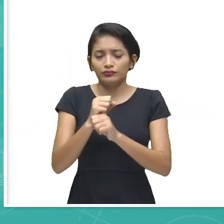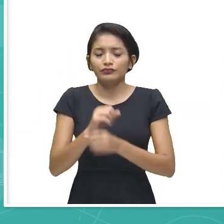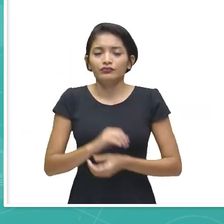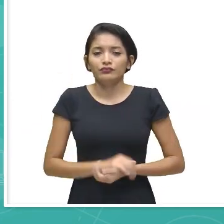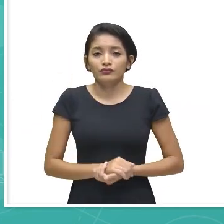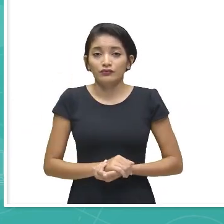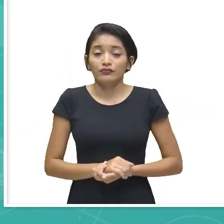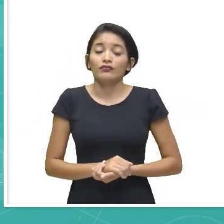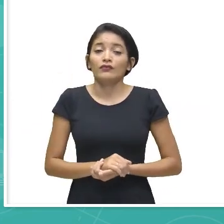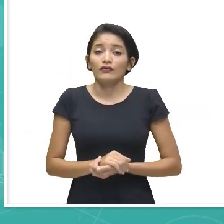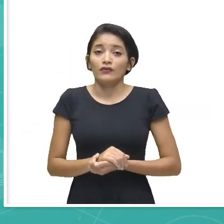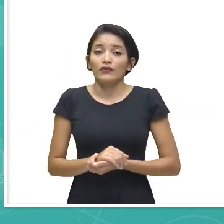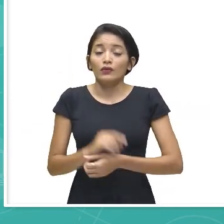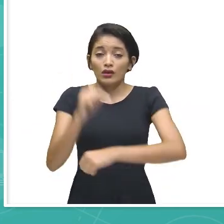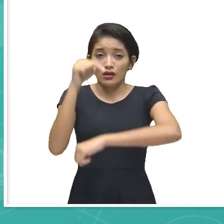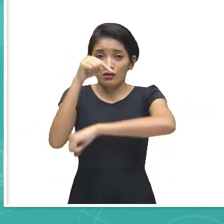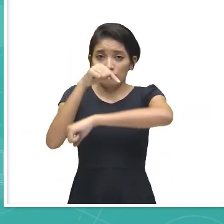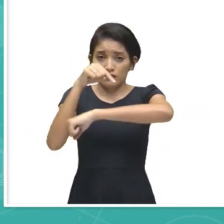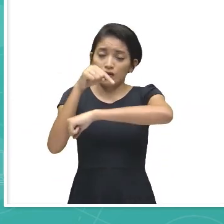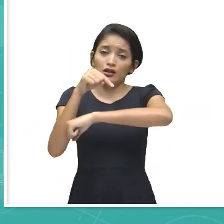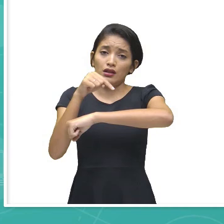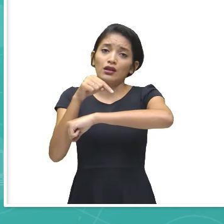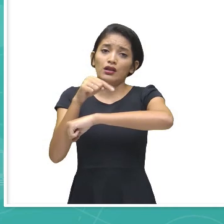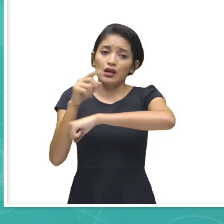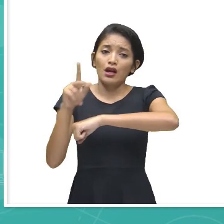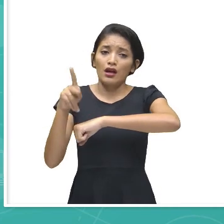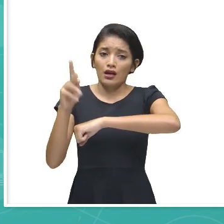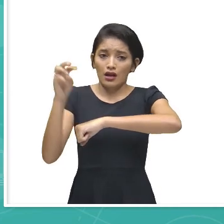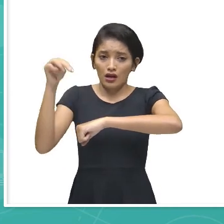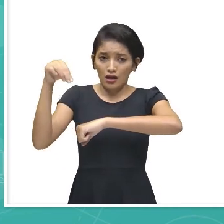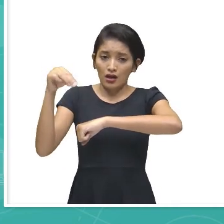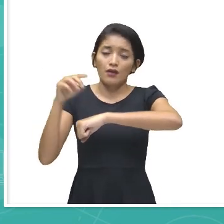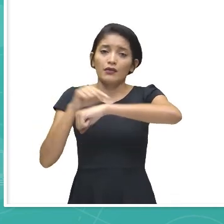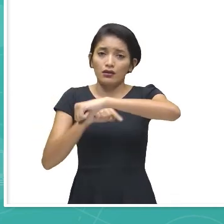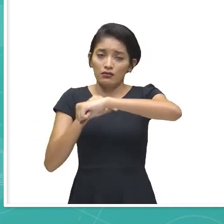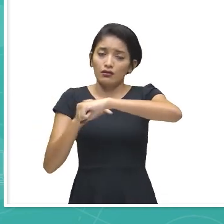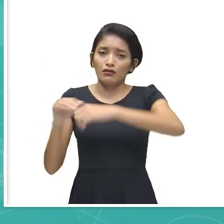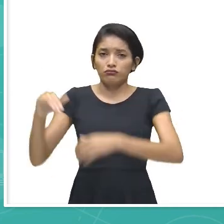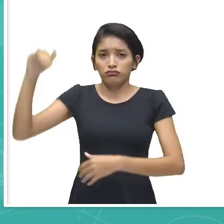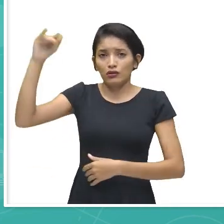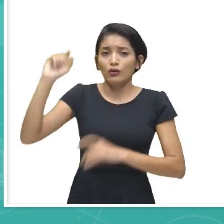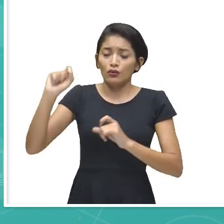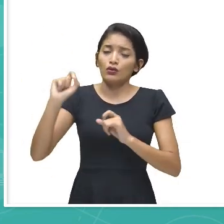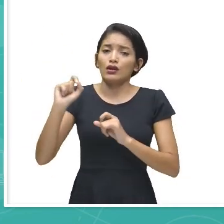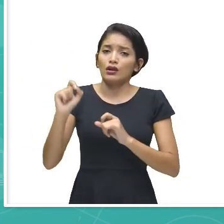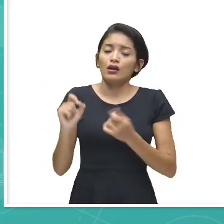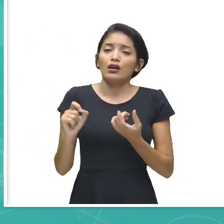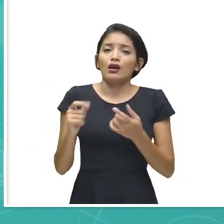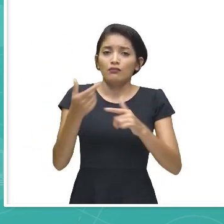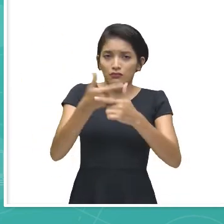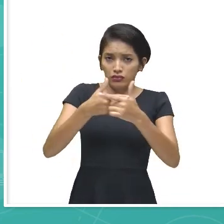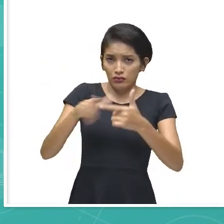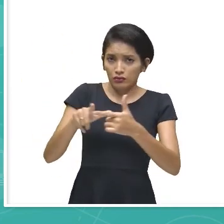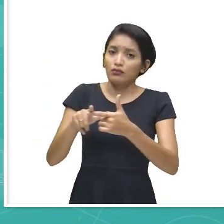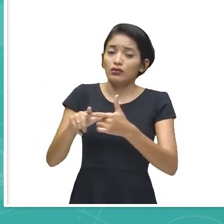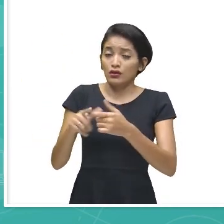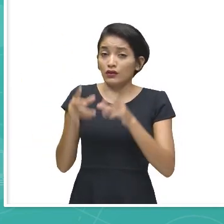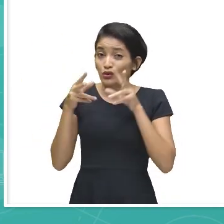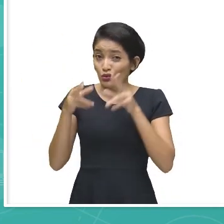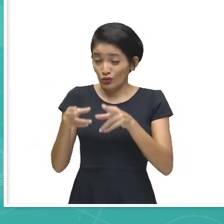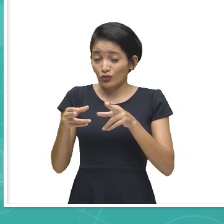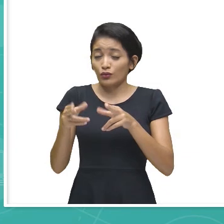é o peso sobre a altura. Lembrando que a altura a gente divide por ela mesma,